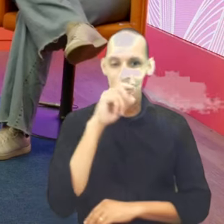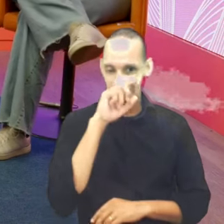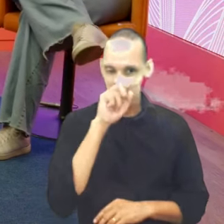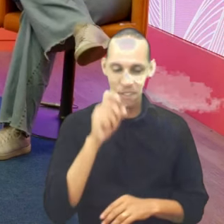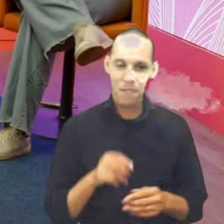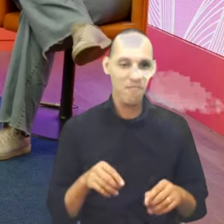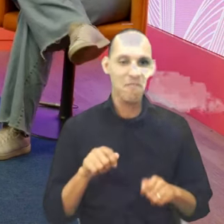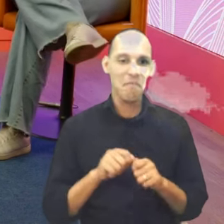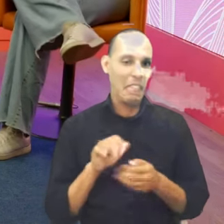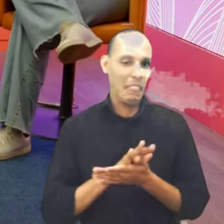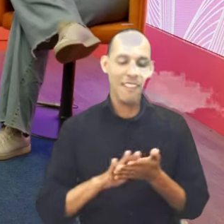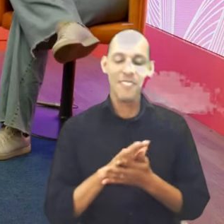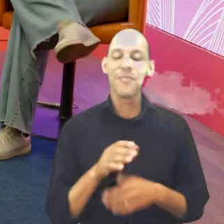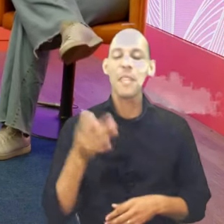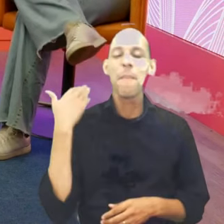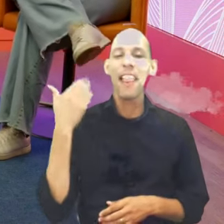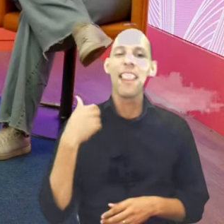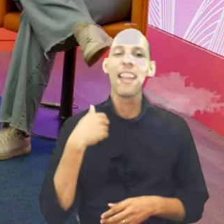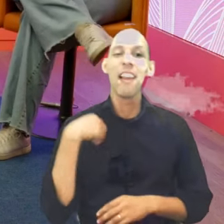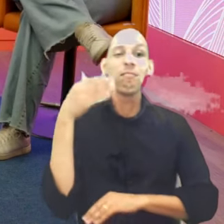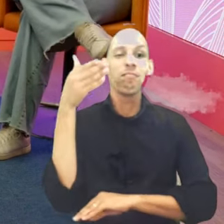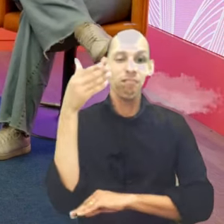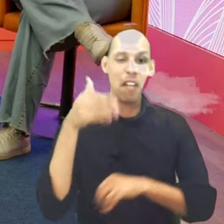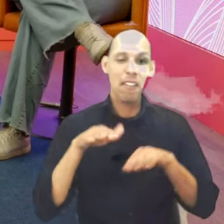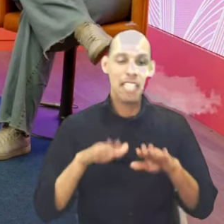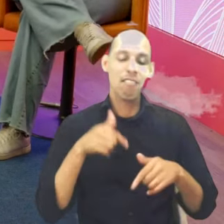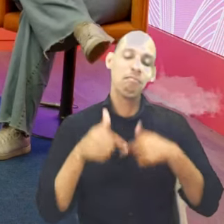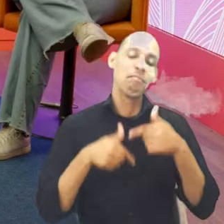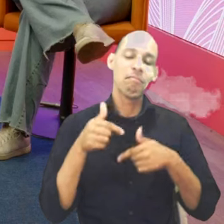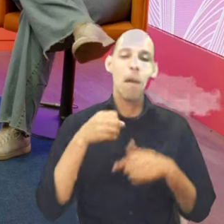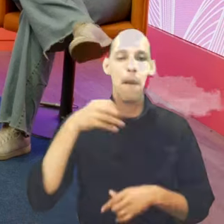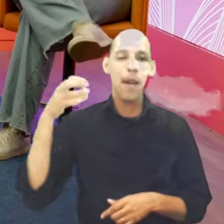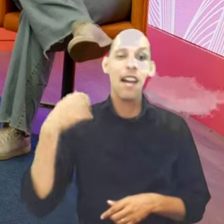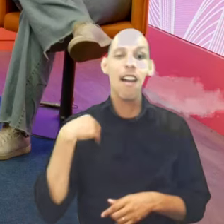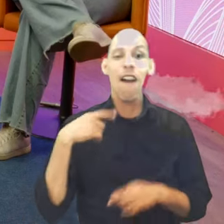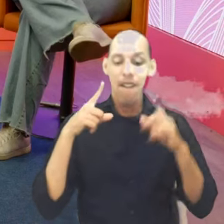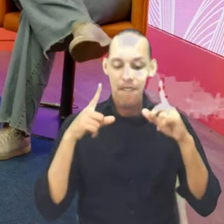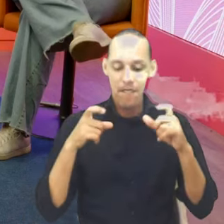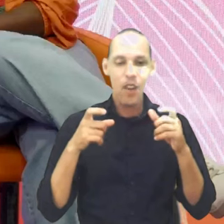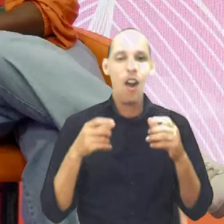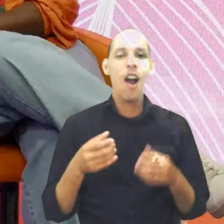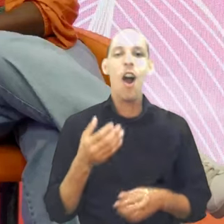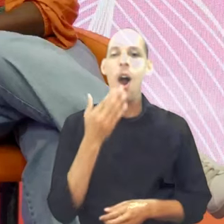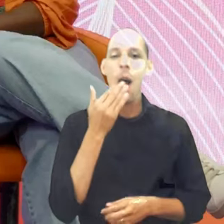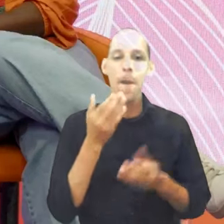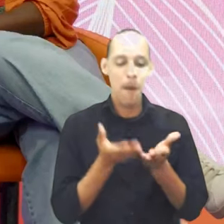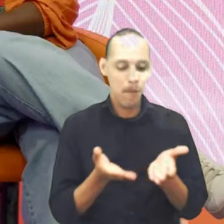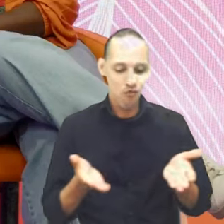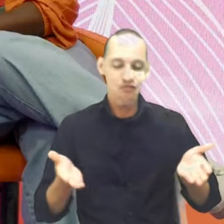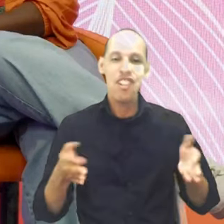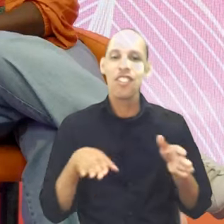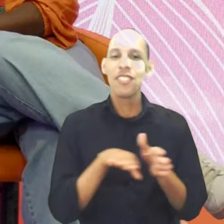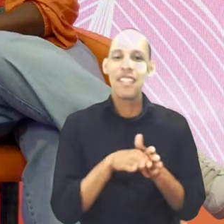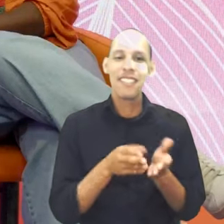patrocinar. Esses dias eu tava num hotel à noite, a trabalho, tava viajando, aí eu tirei a foto do jantar que chegou, assim, eu mandei foto